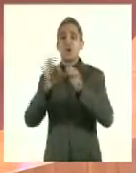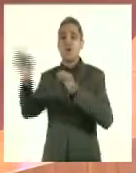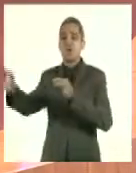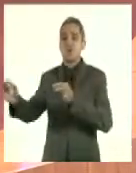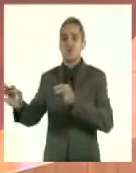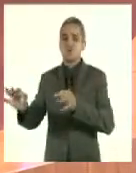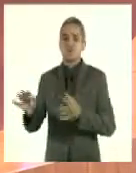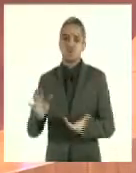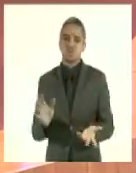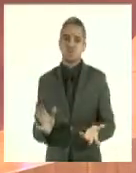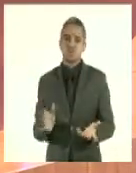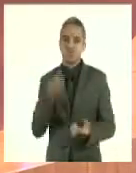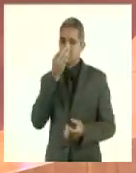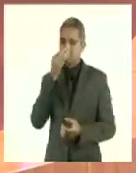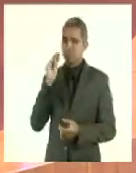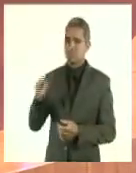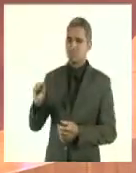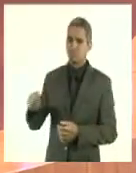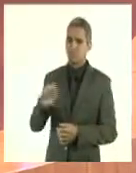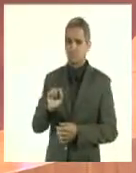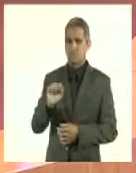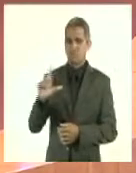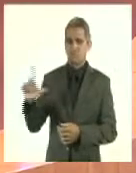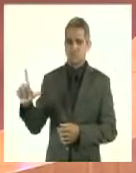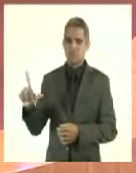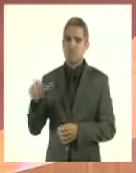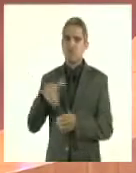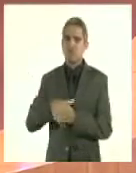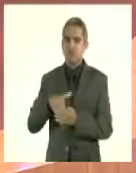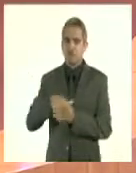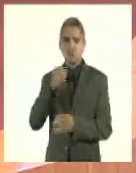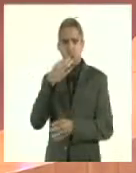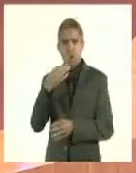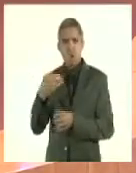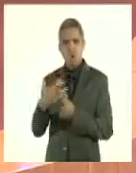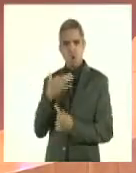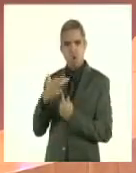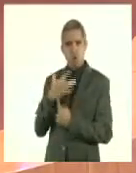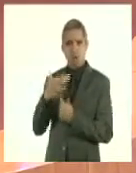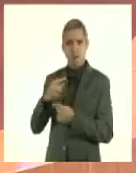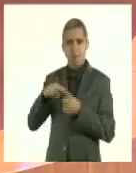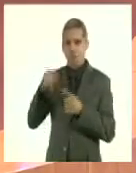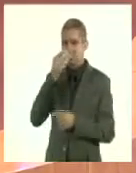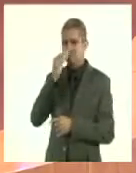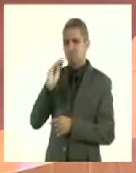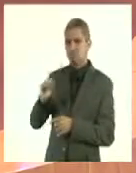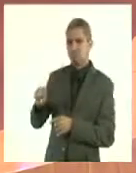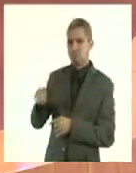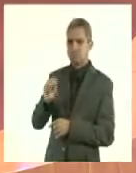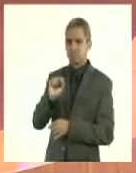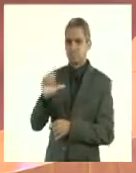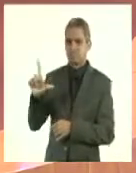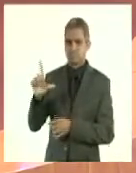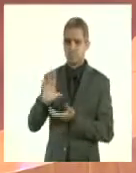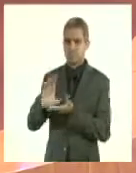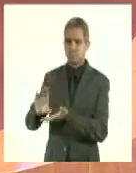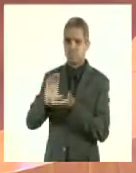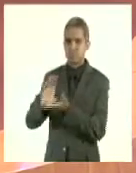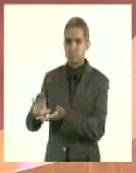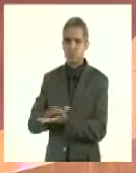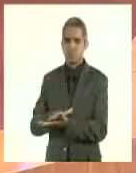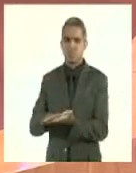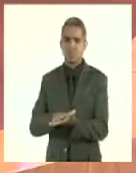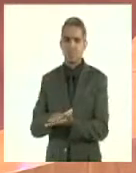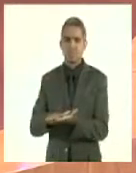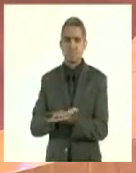e largou a capital com uma excelente votação, sem destinar praticamente recurso nenhum, a não ser